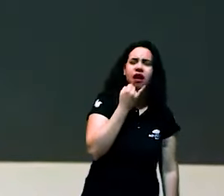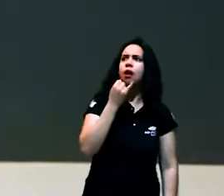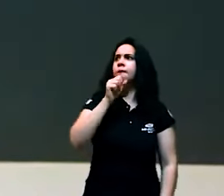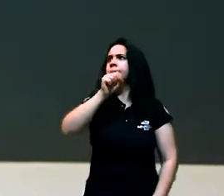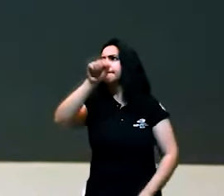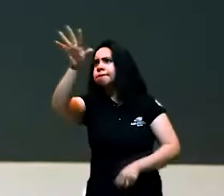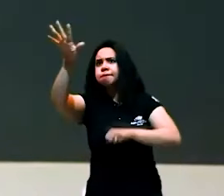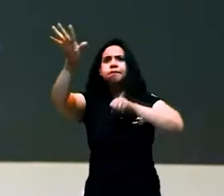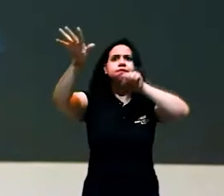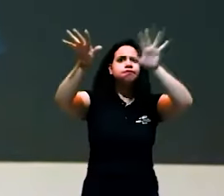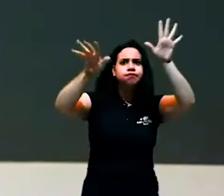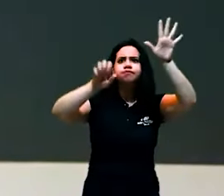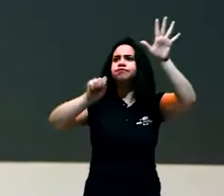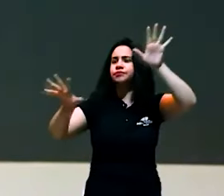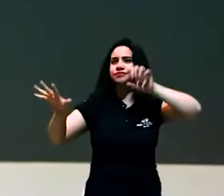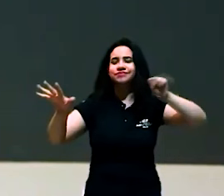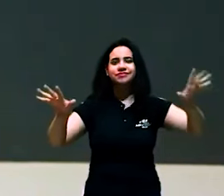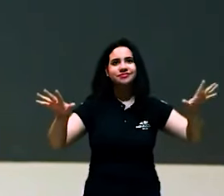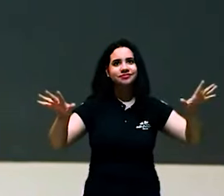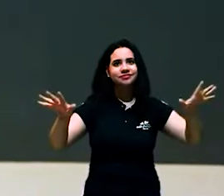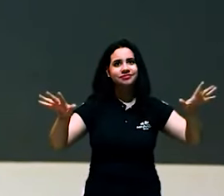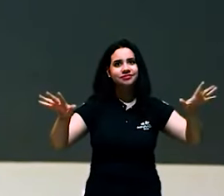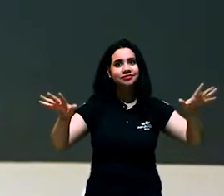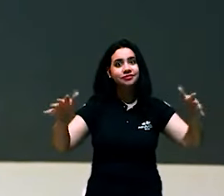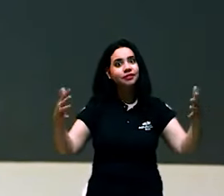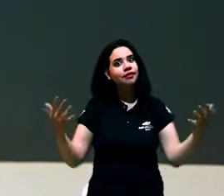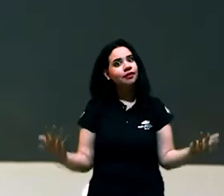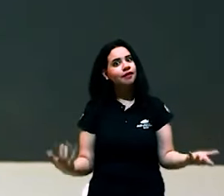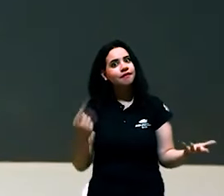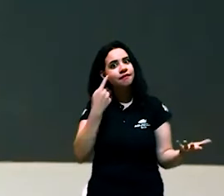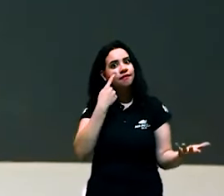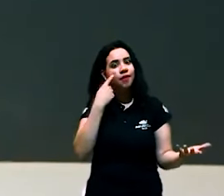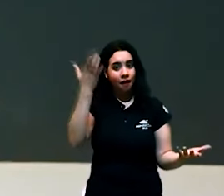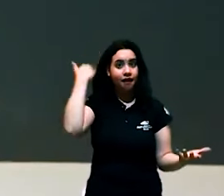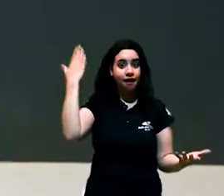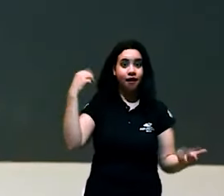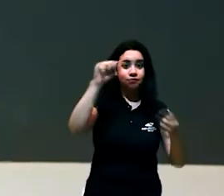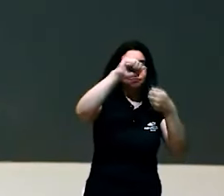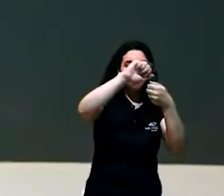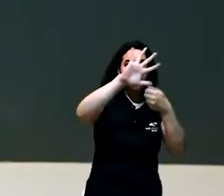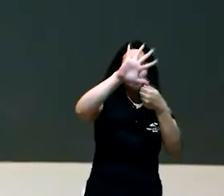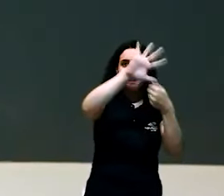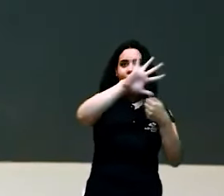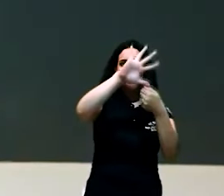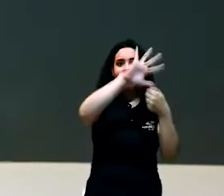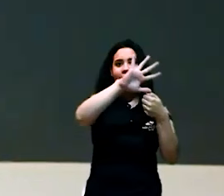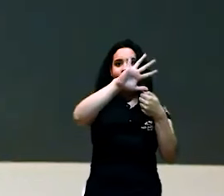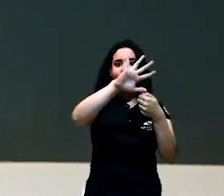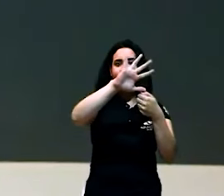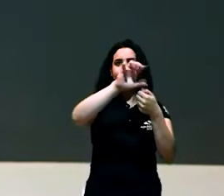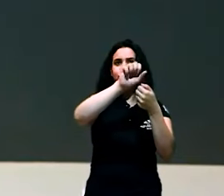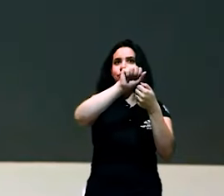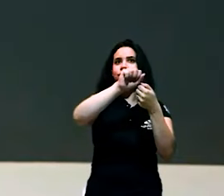E tudo se originou no nosso continente. Esse mover que foi do ano 1906